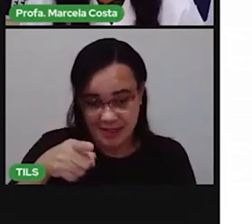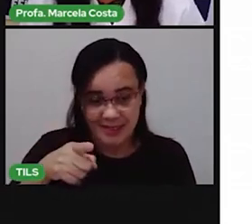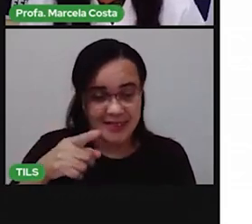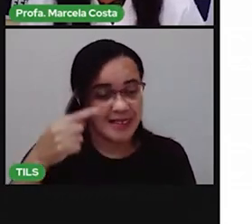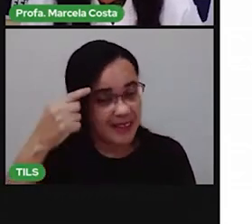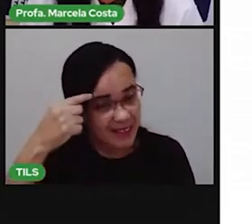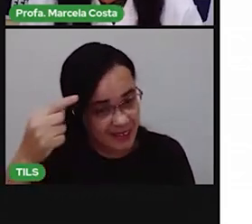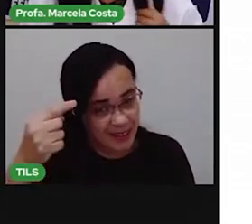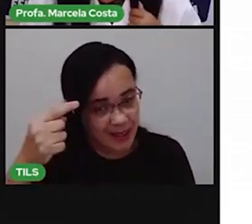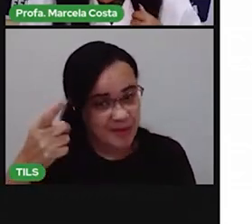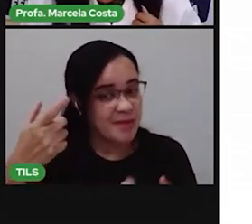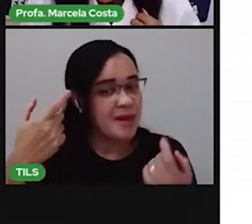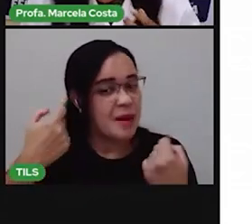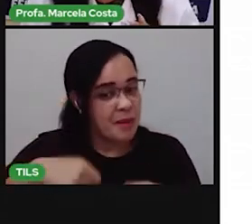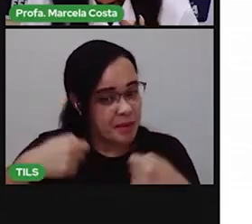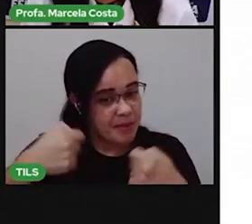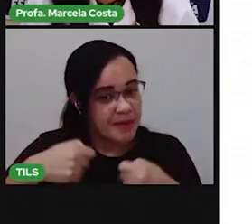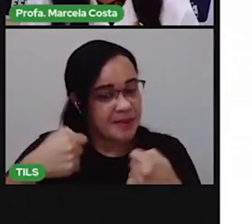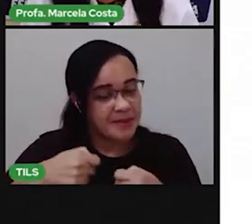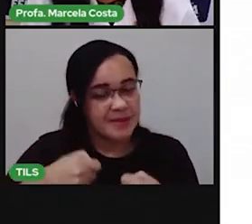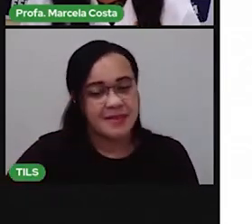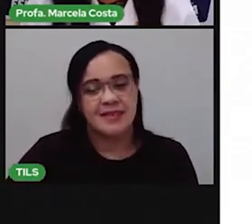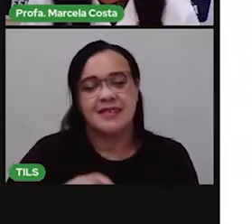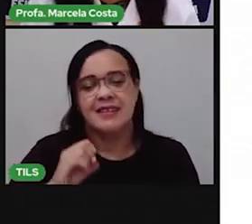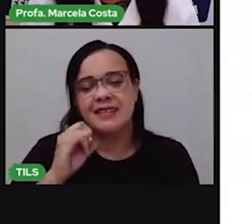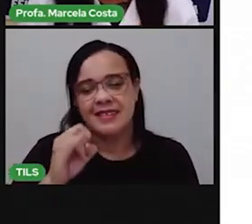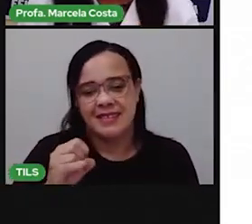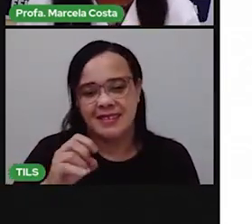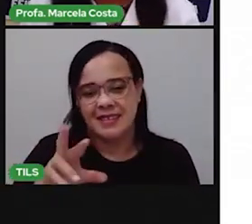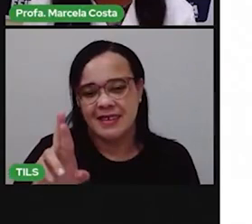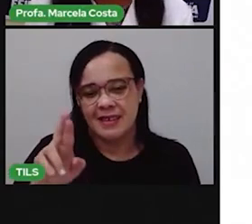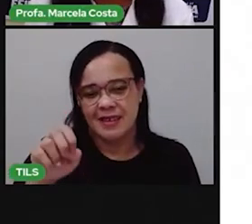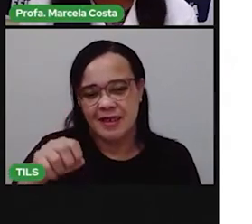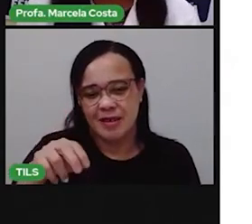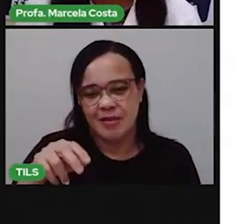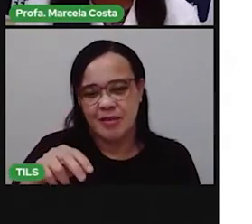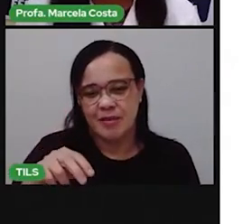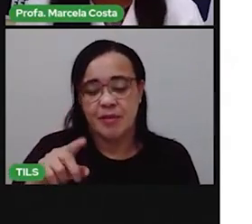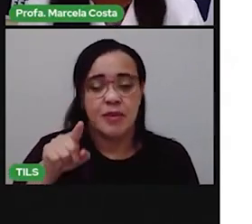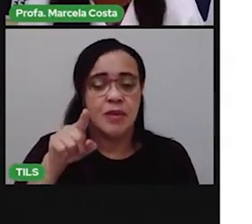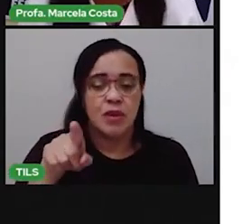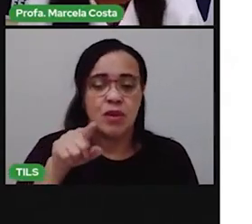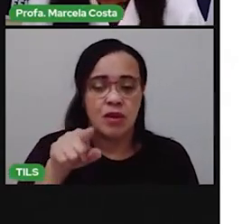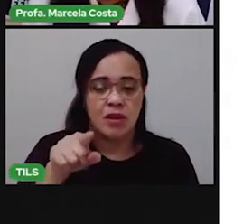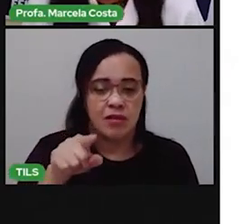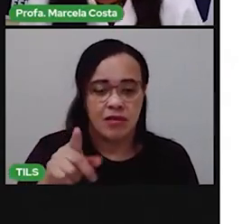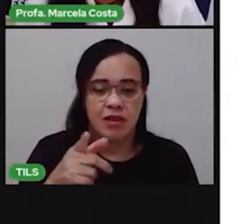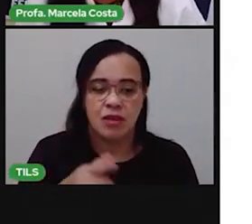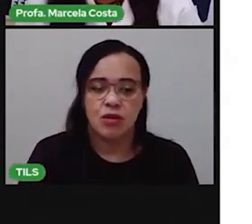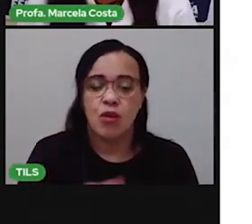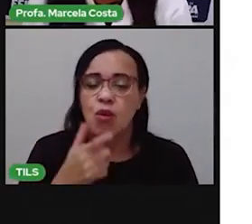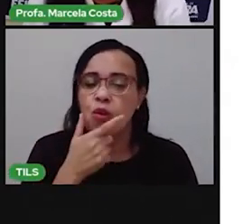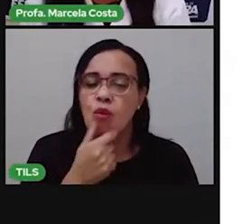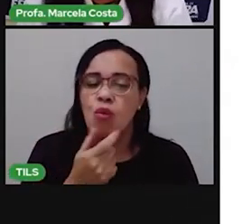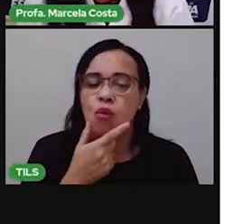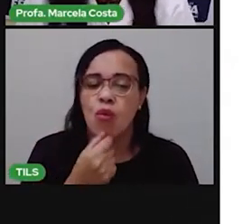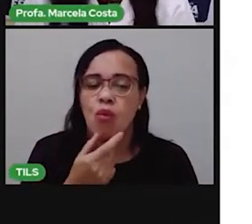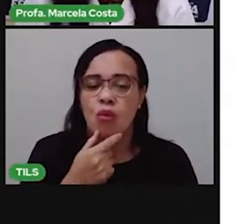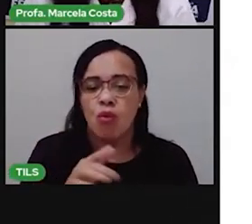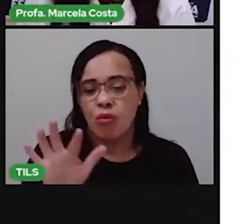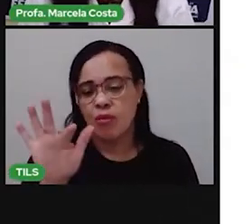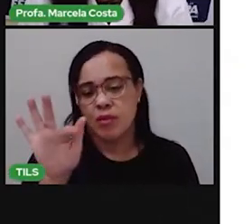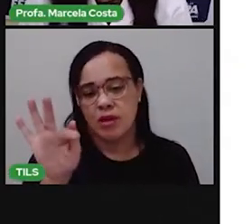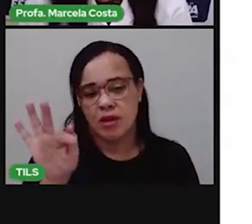Já escreveu? Vamos lá. O frade comeu ovo. A frase pode ser